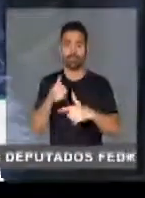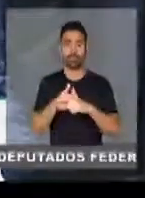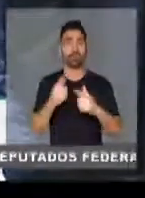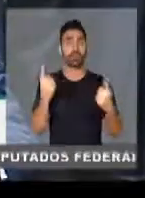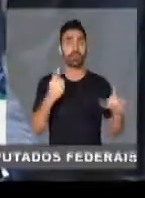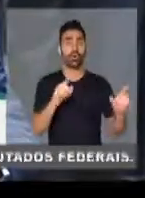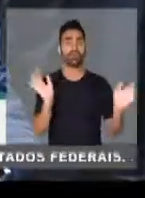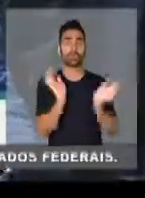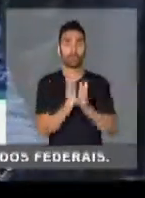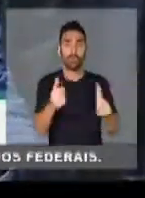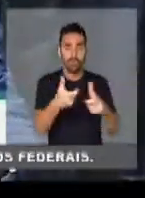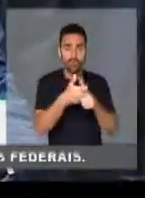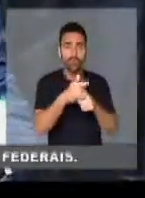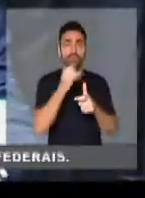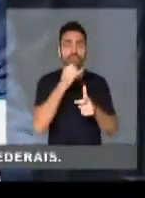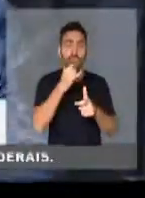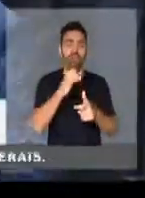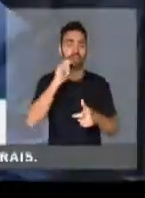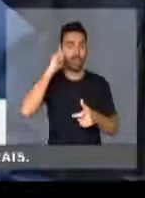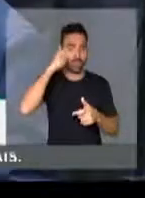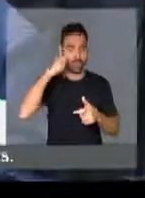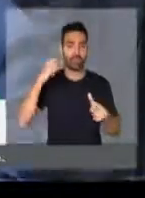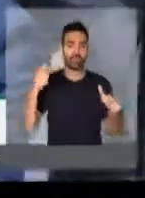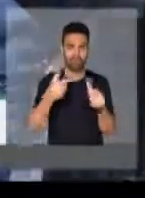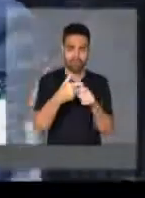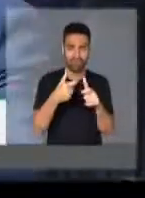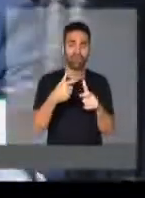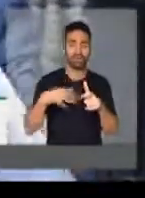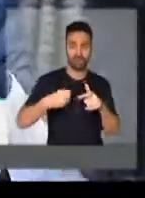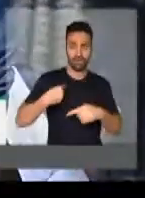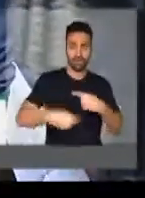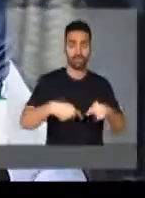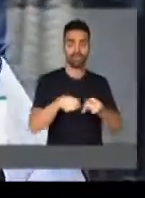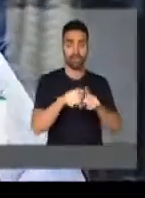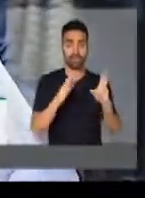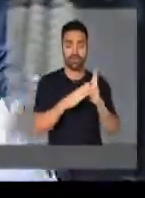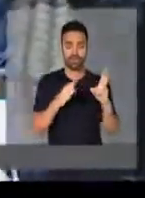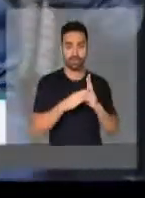minorias, como os quilombolas e os indígenas. Não tem o